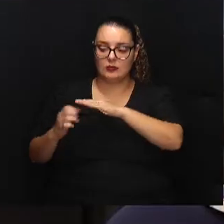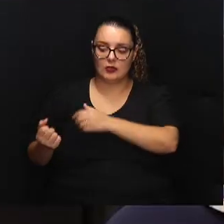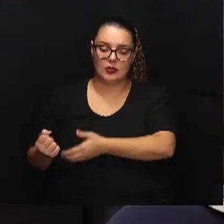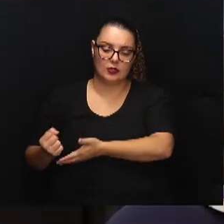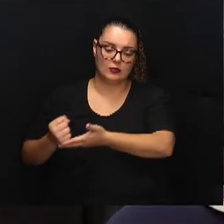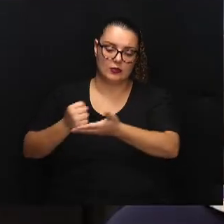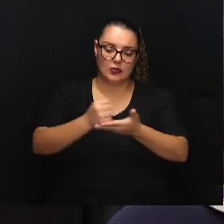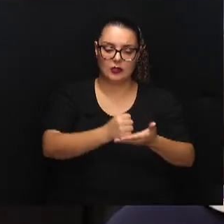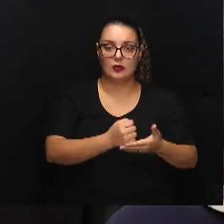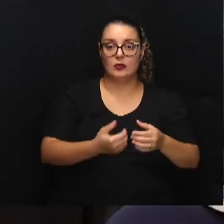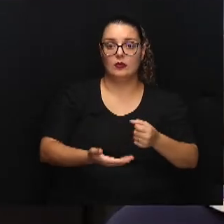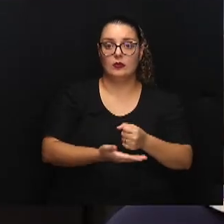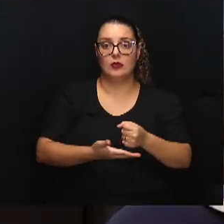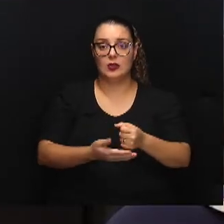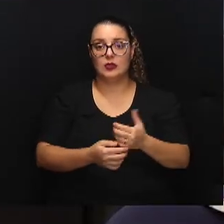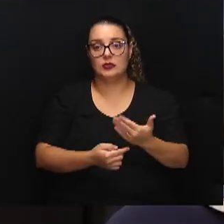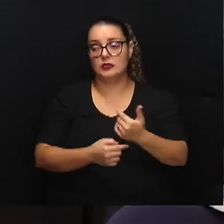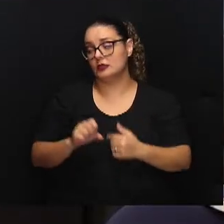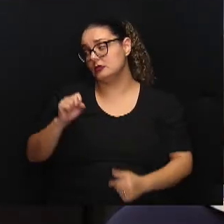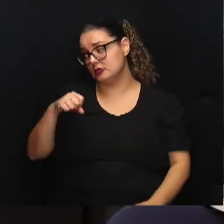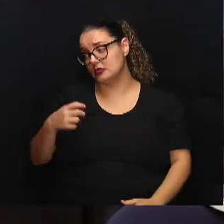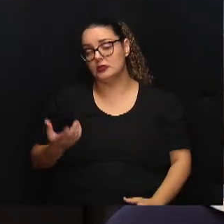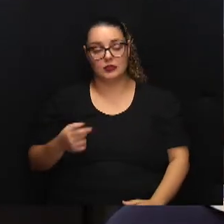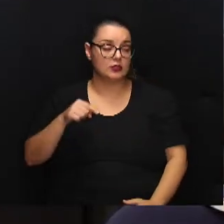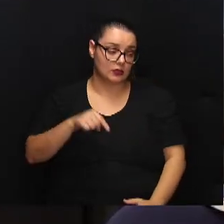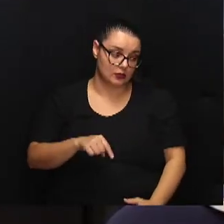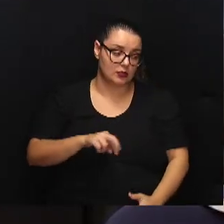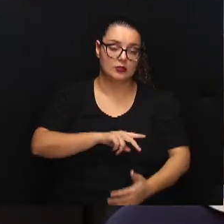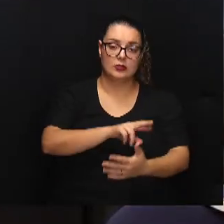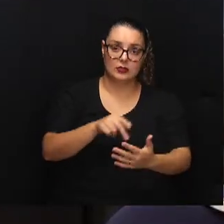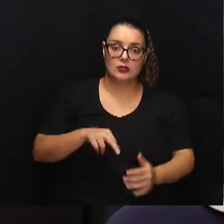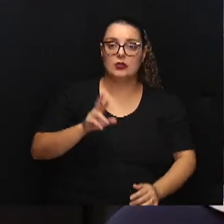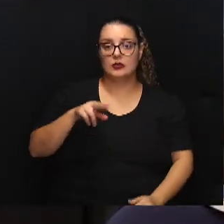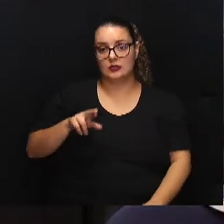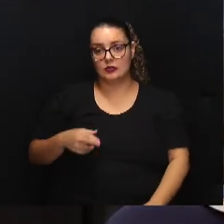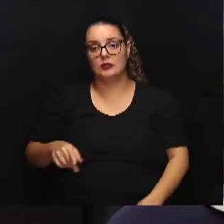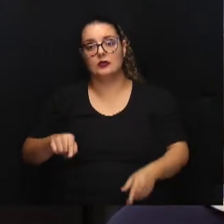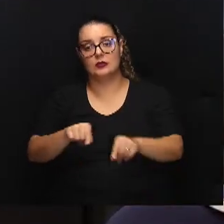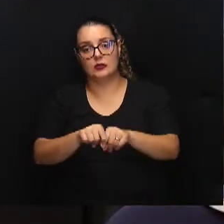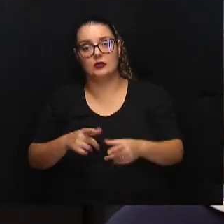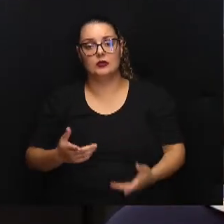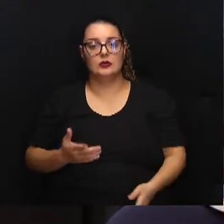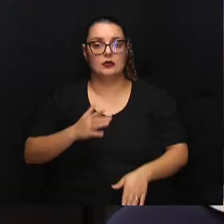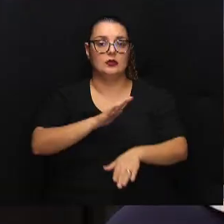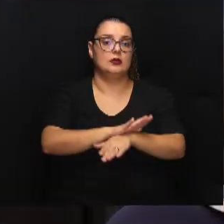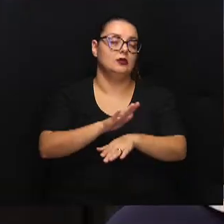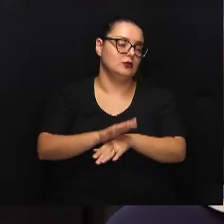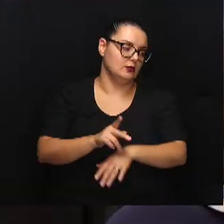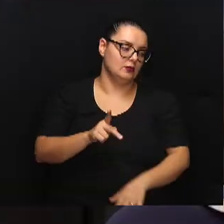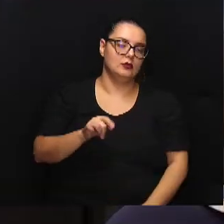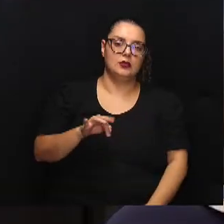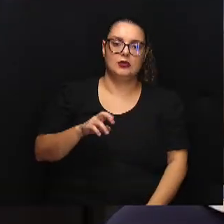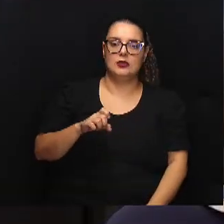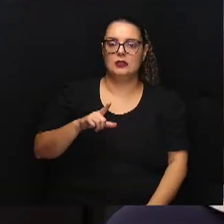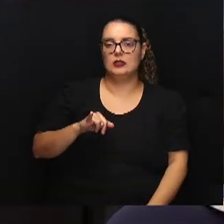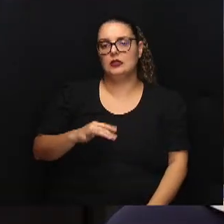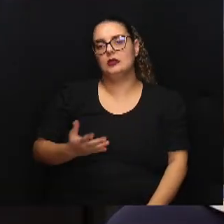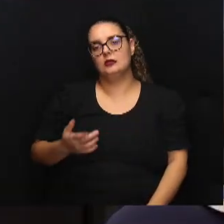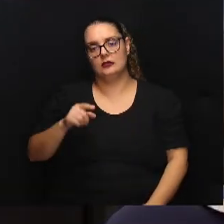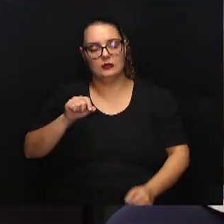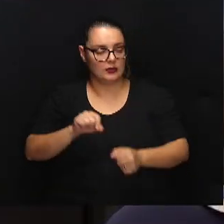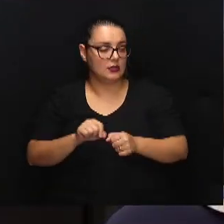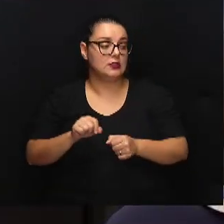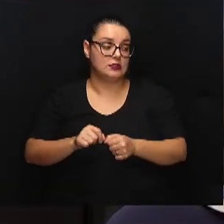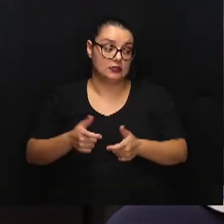em tecnologia. Sim. Então isso foi um dos fatores também que ajudaram a Pirelli a decidir a fazer esse grande